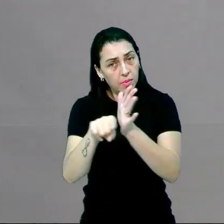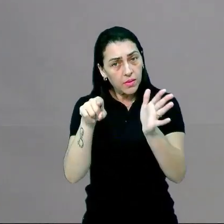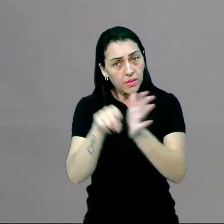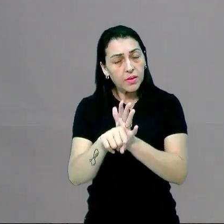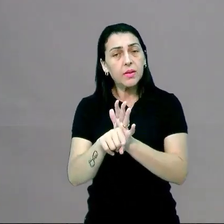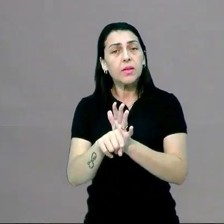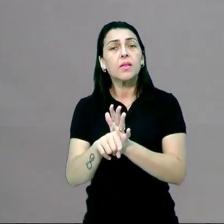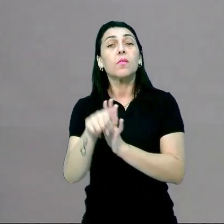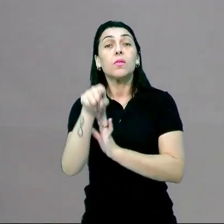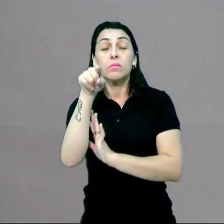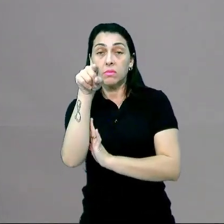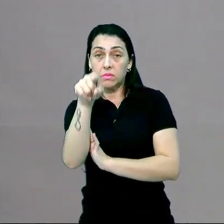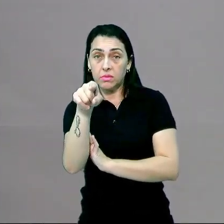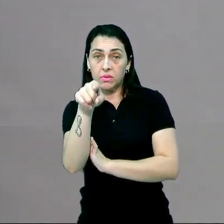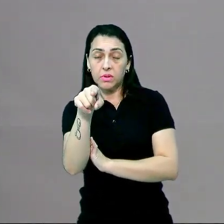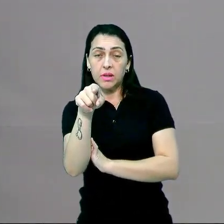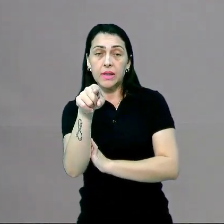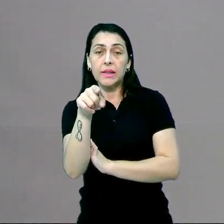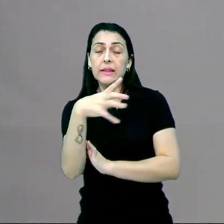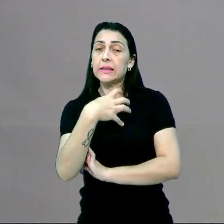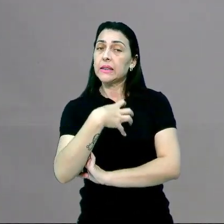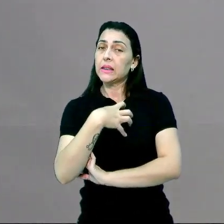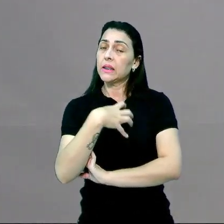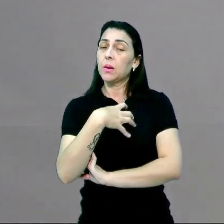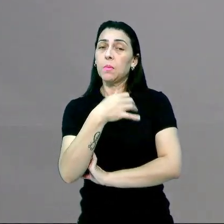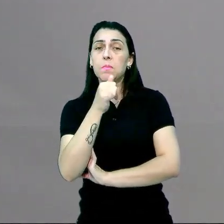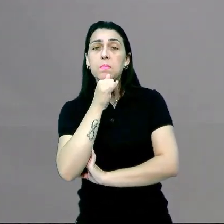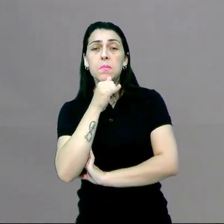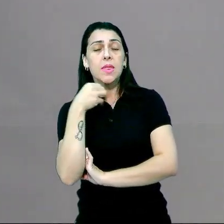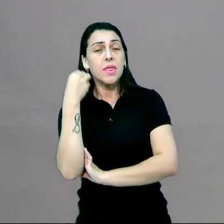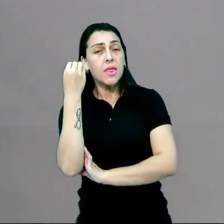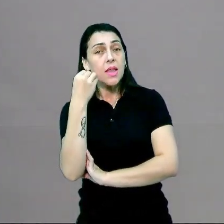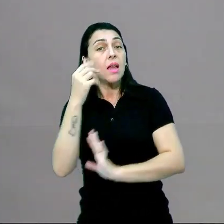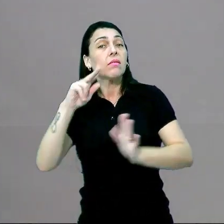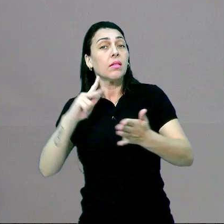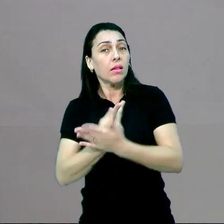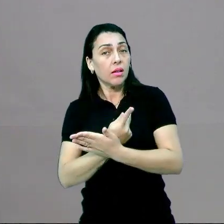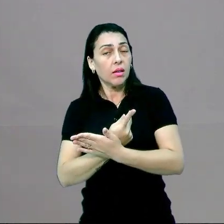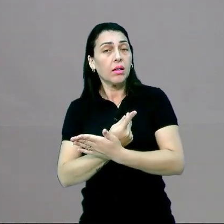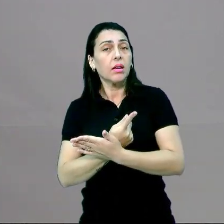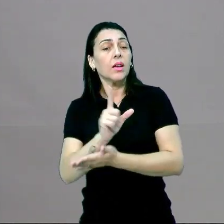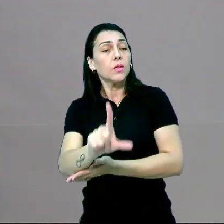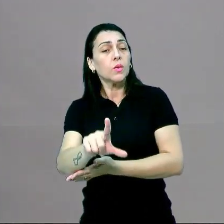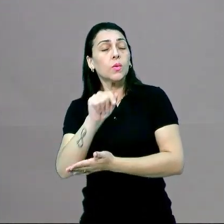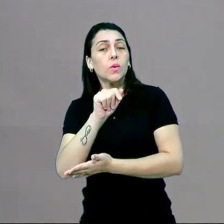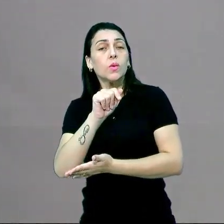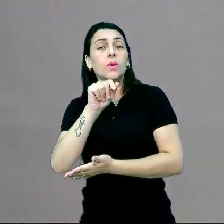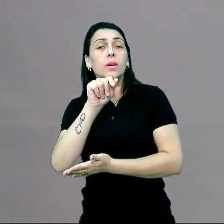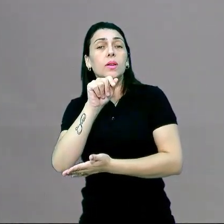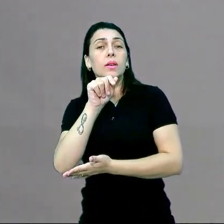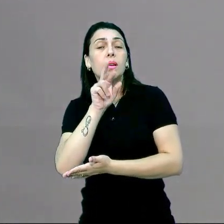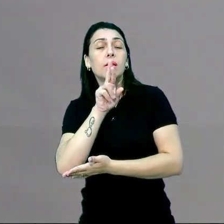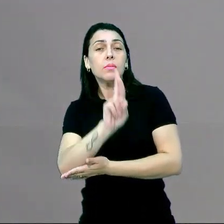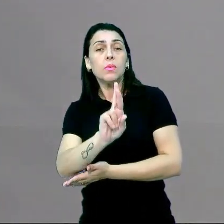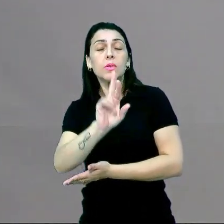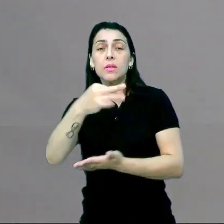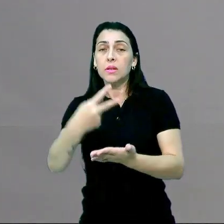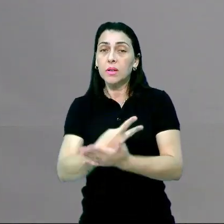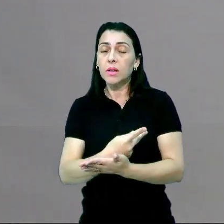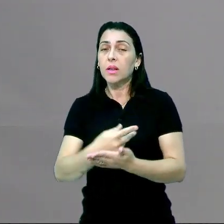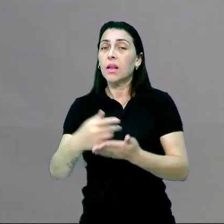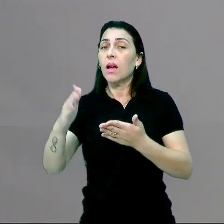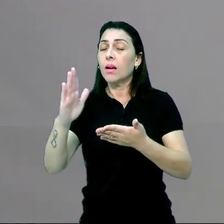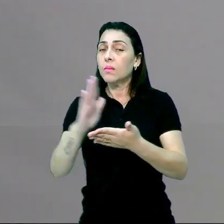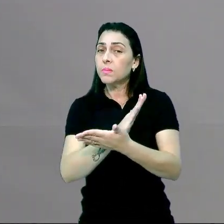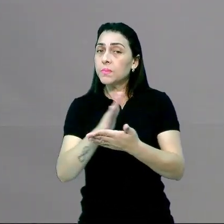de tal sorte com que você se sinta, por exemplo, tentado a errar, a marcar a alternativa errada. E aí, assim,